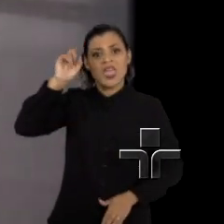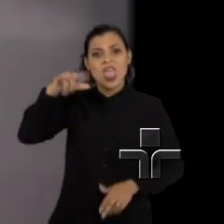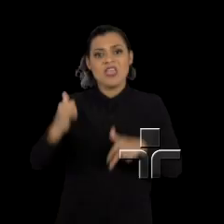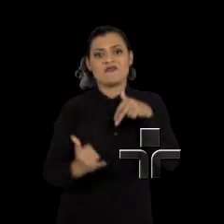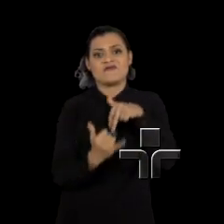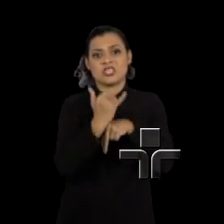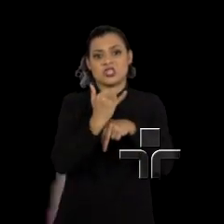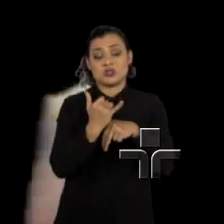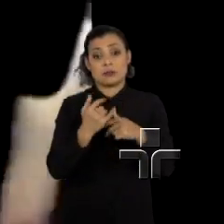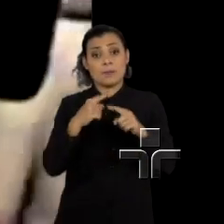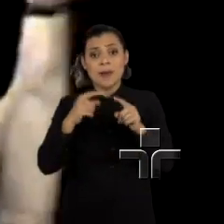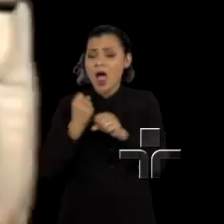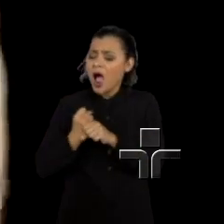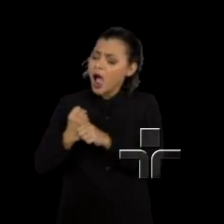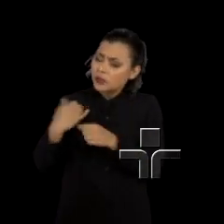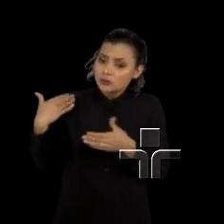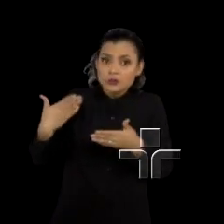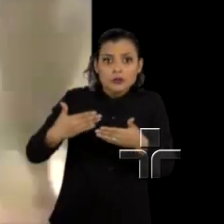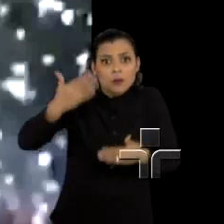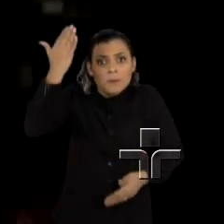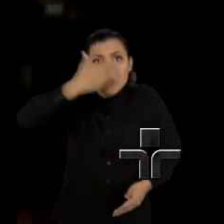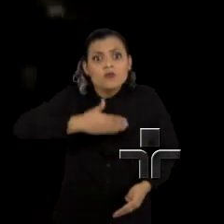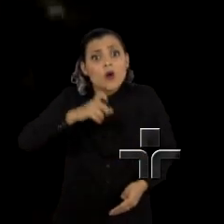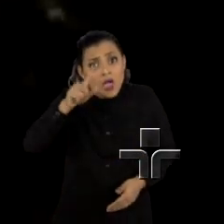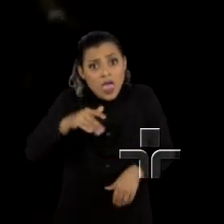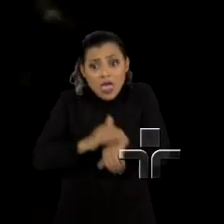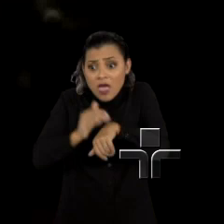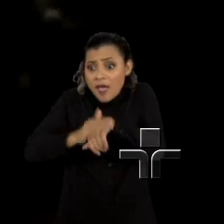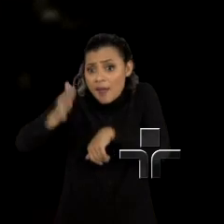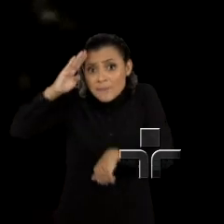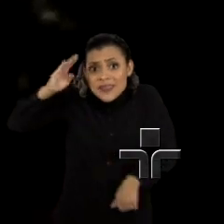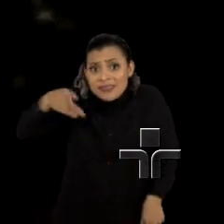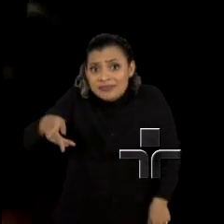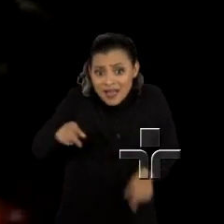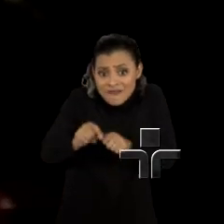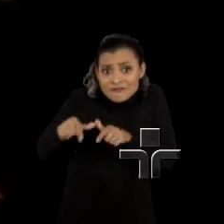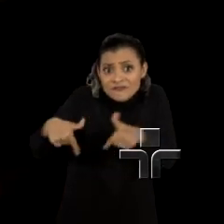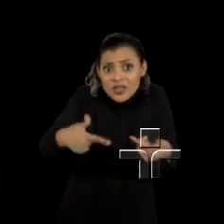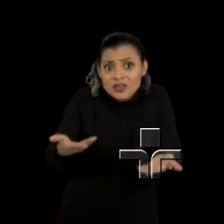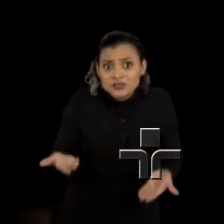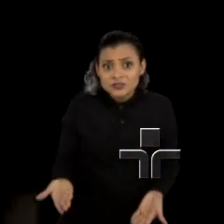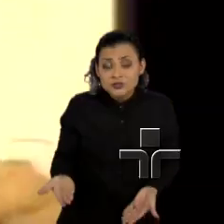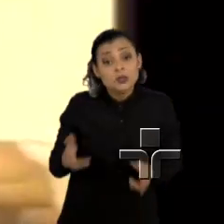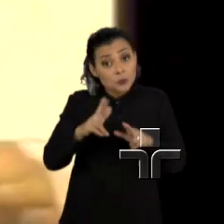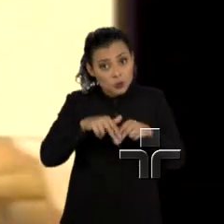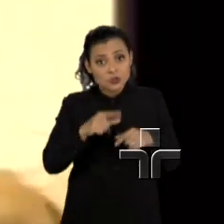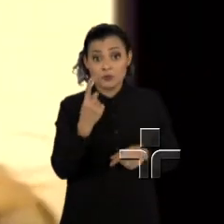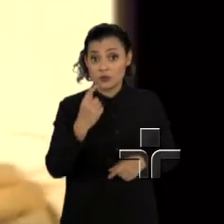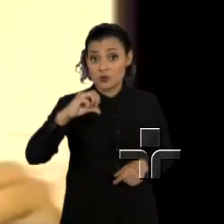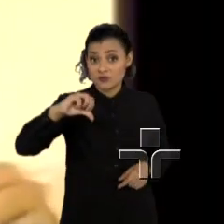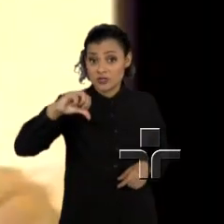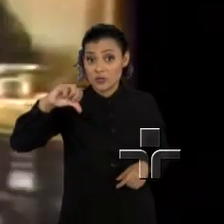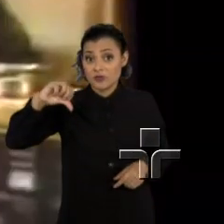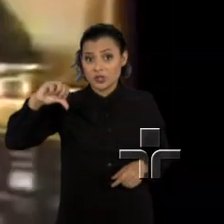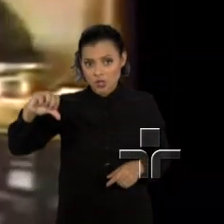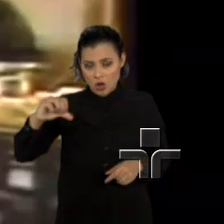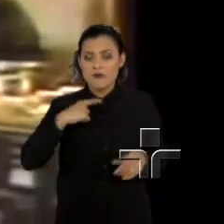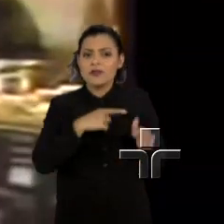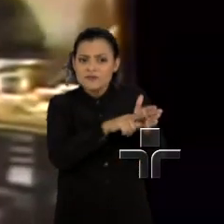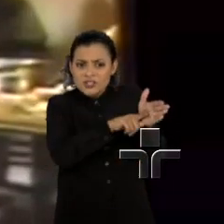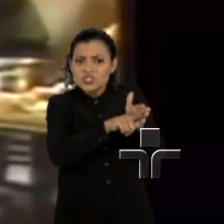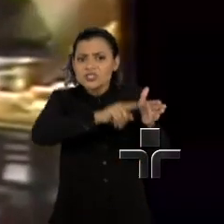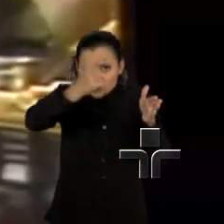atentado. Anos depois, se comprovou que a ação partiu dos próprios militares. O caso foi reaberto em 1999, apontando